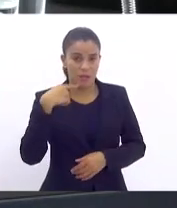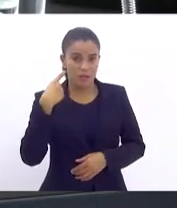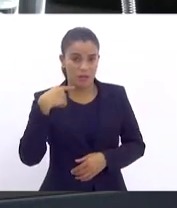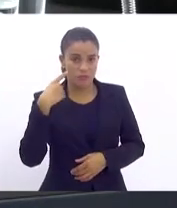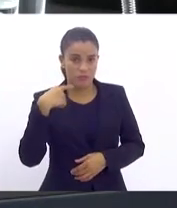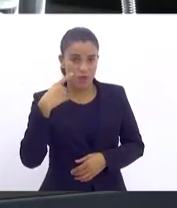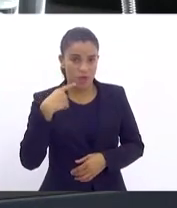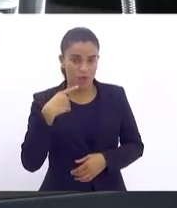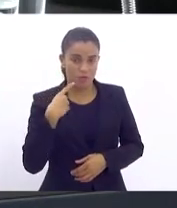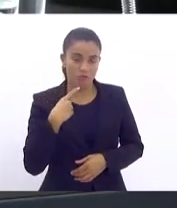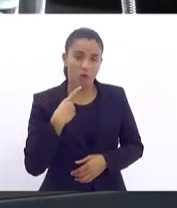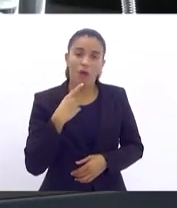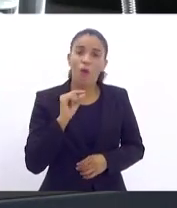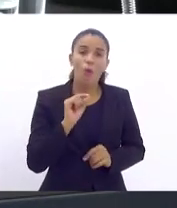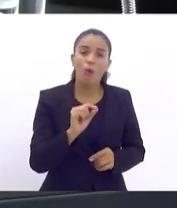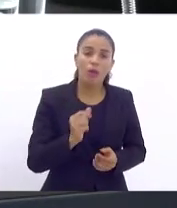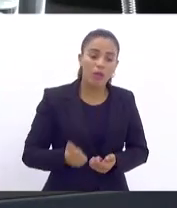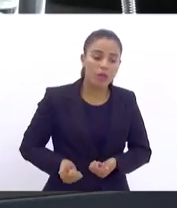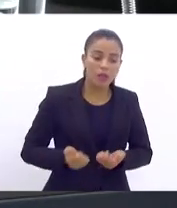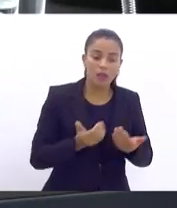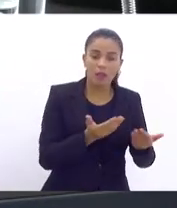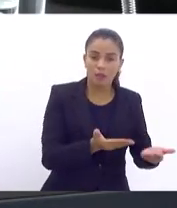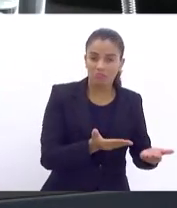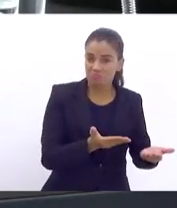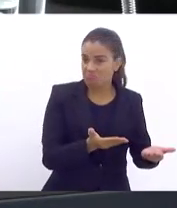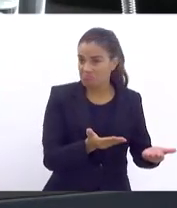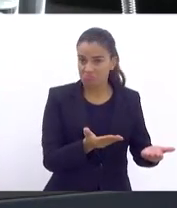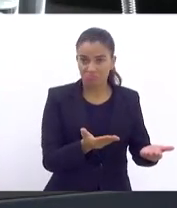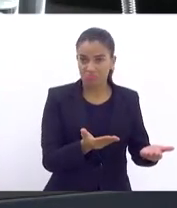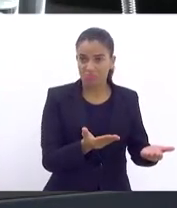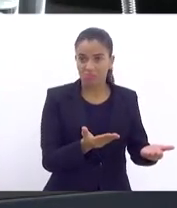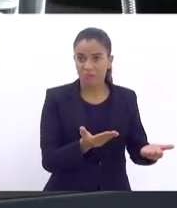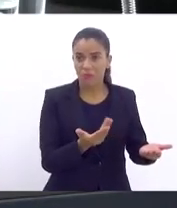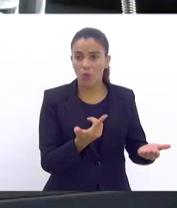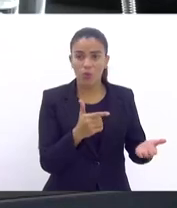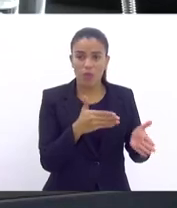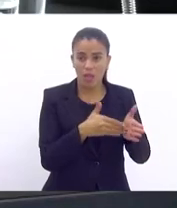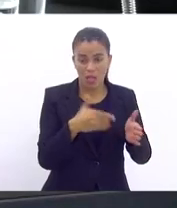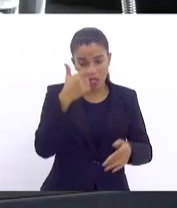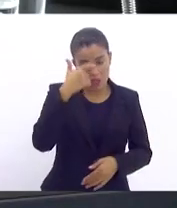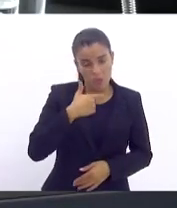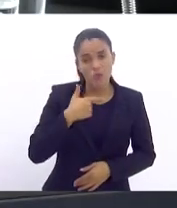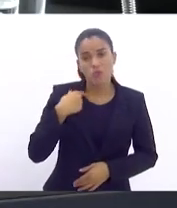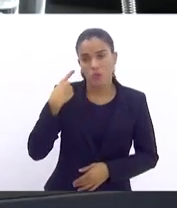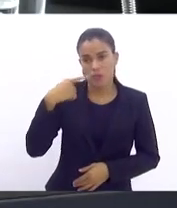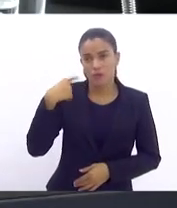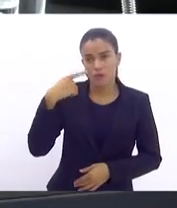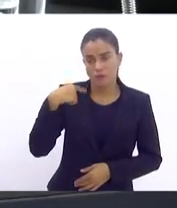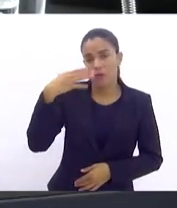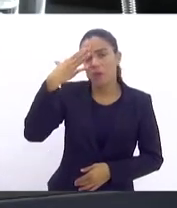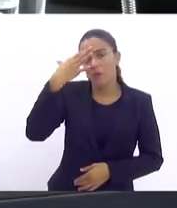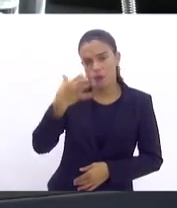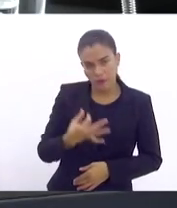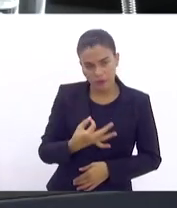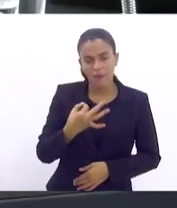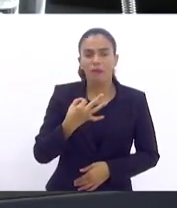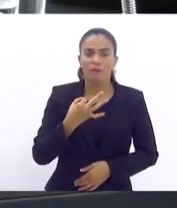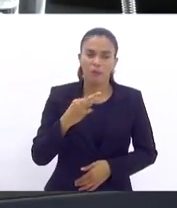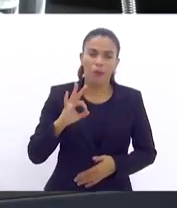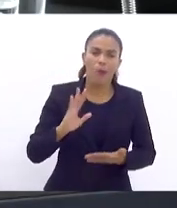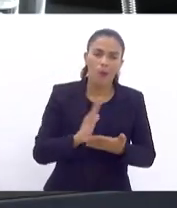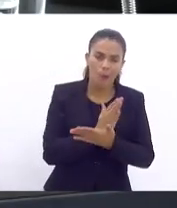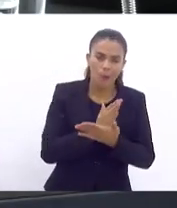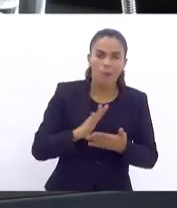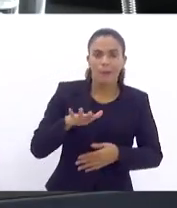seria conferido de forma praticamente que restrita eu sou advogado eu entendo que muita das vezes